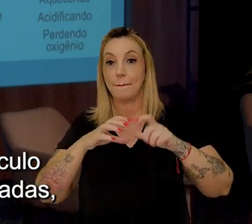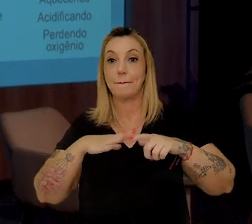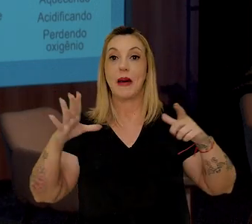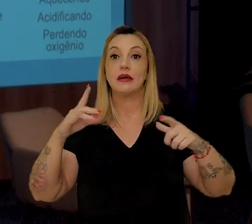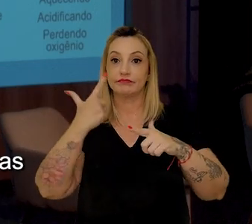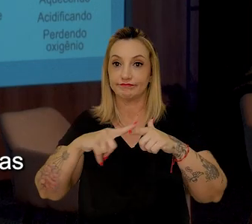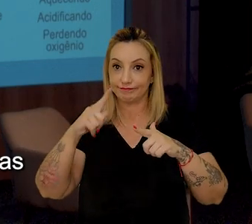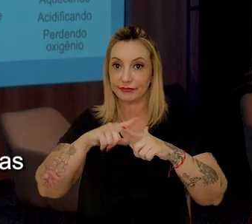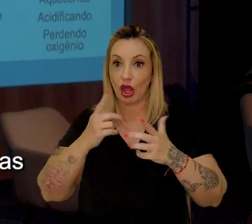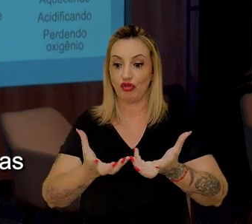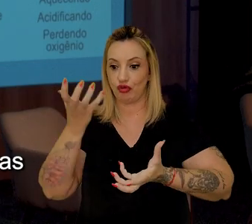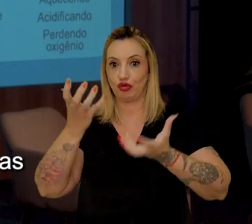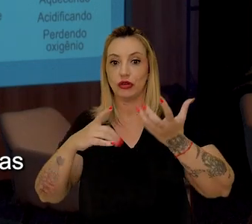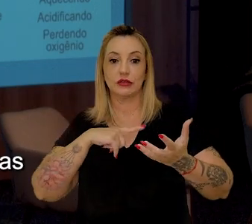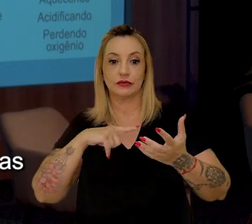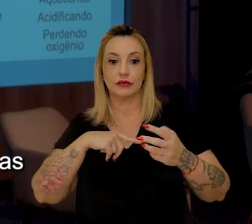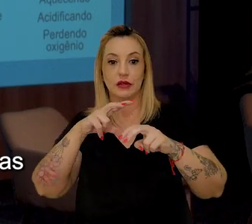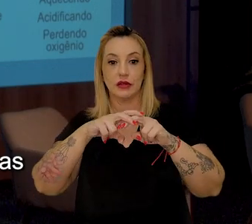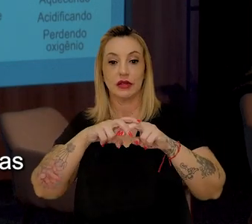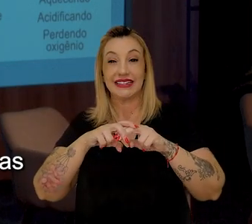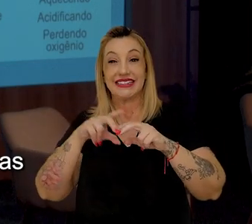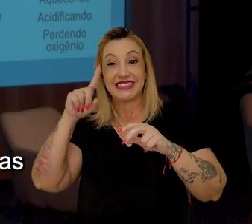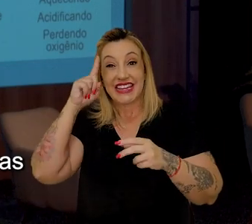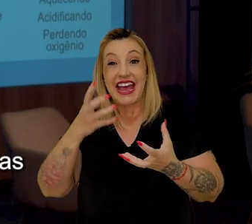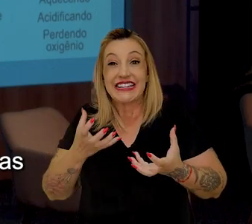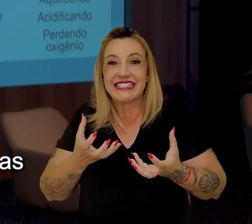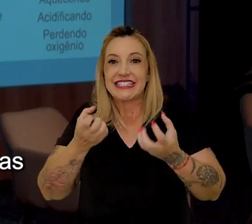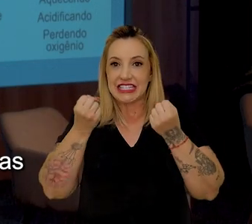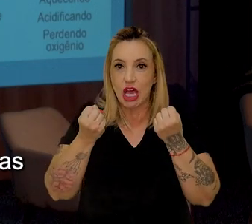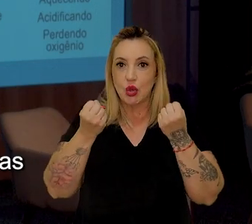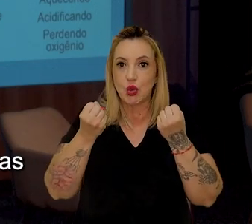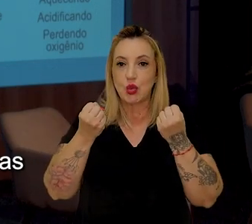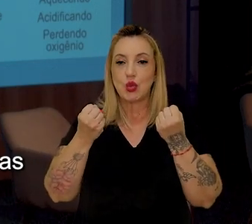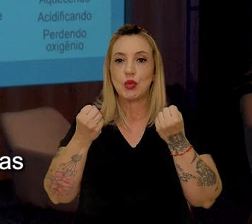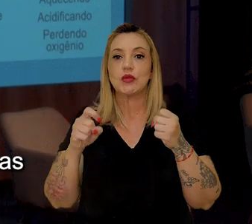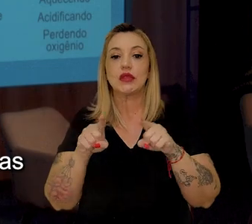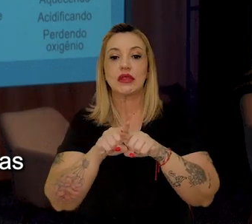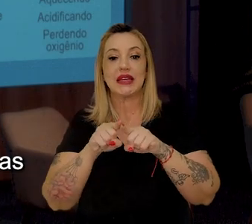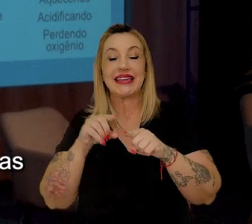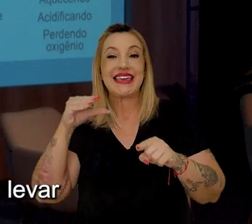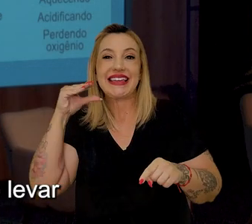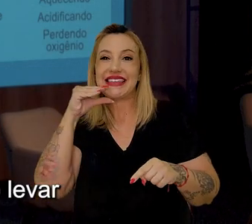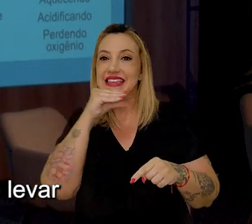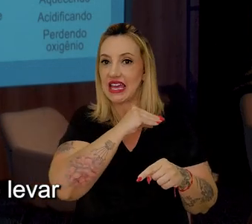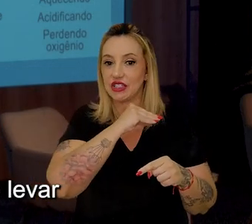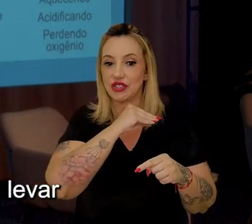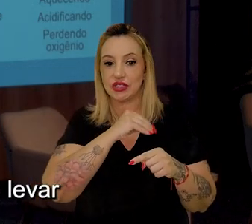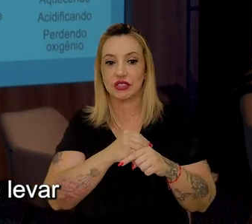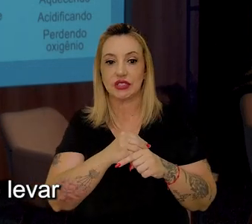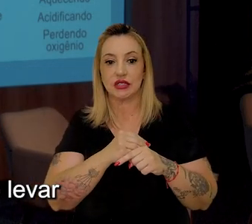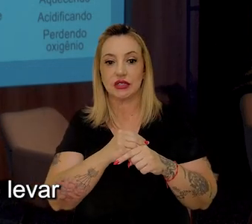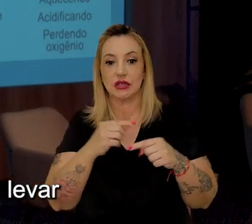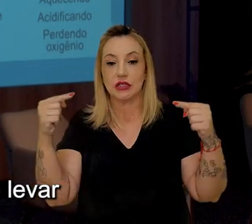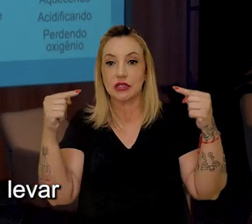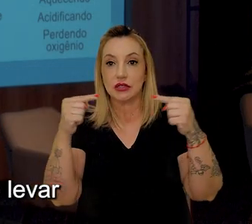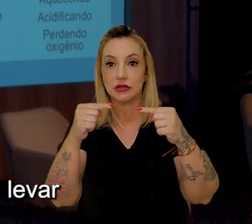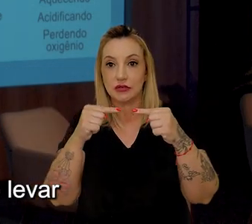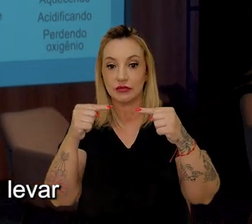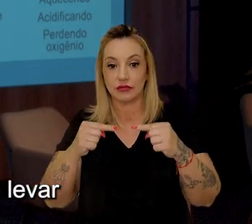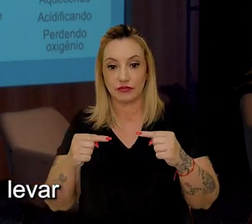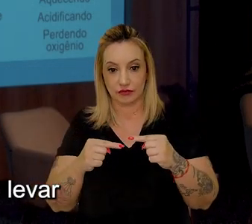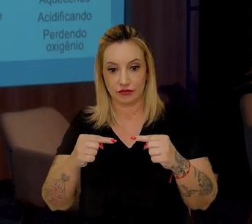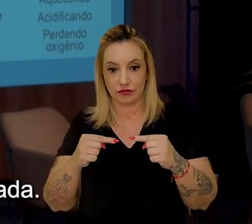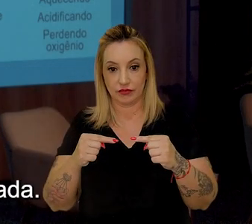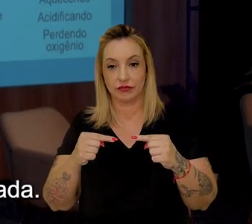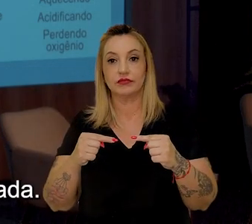afetadas ela se deve a Dias muito Secos e e dias muito quentes é uma combinação de fatores que